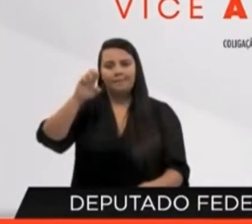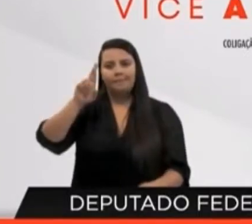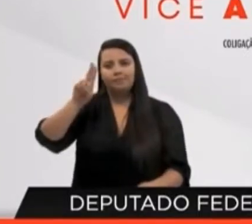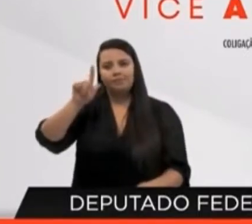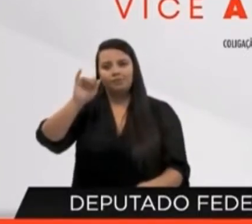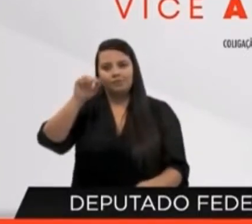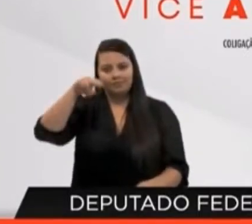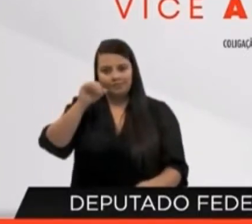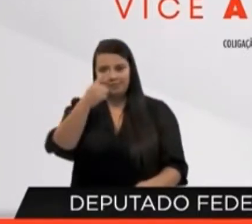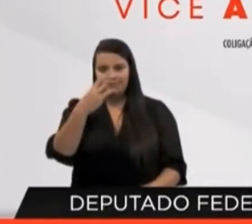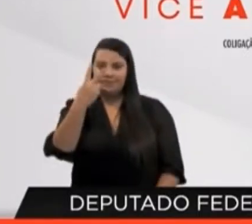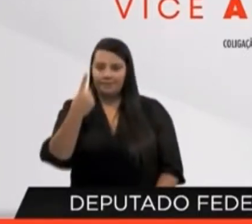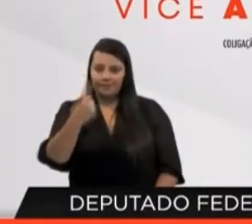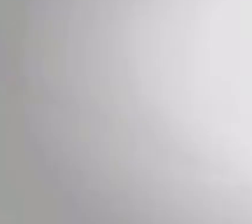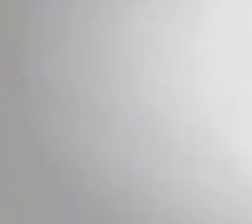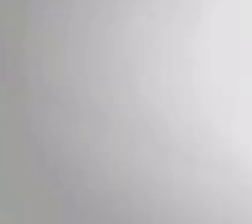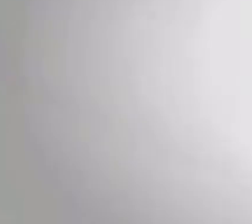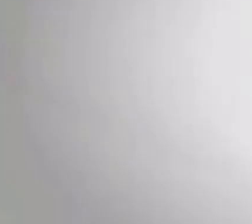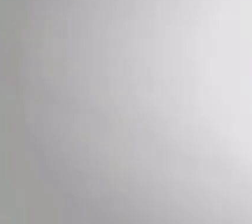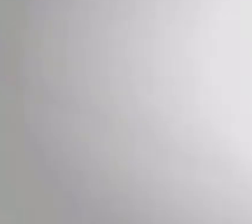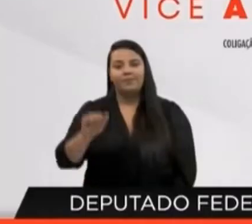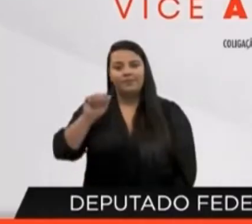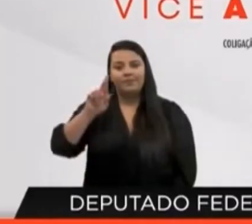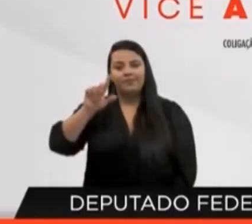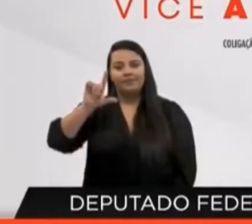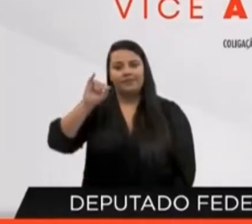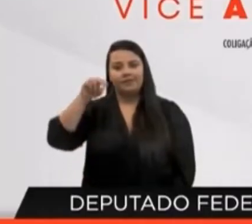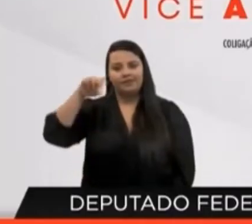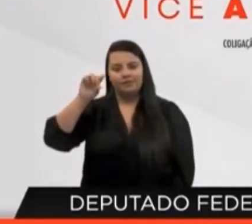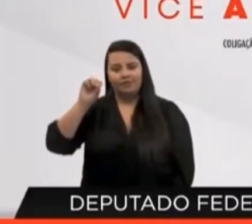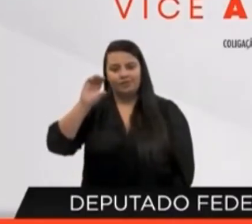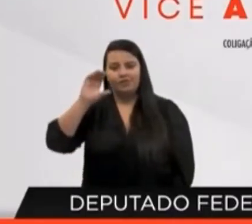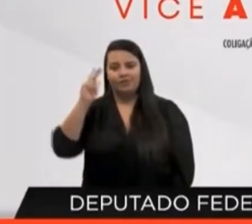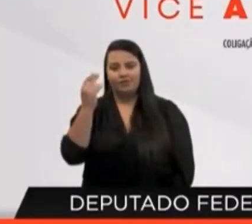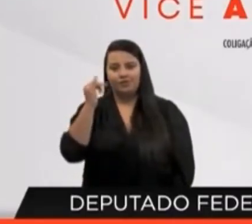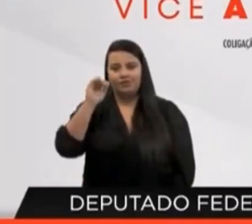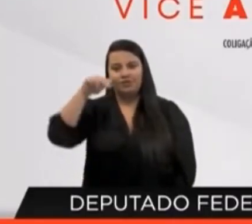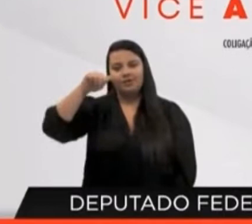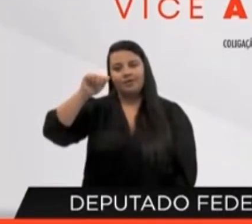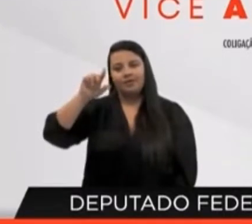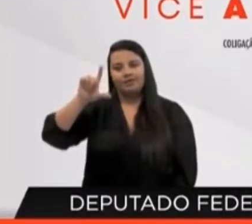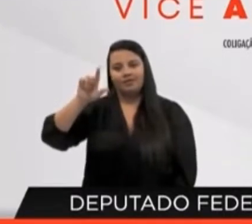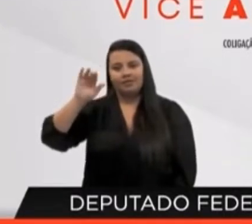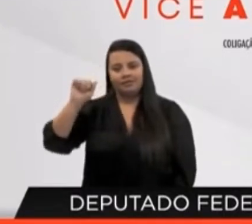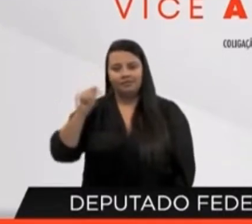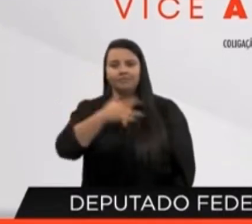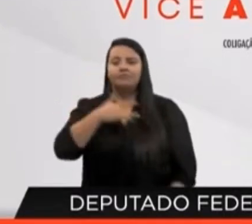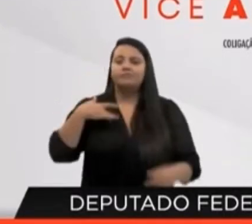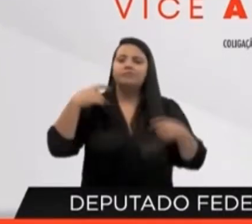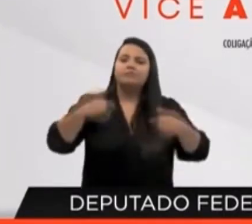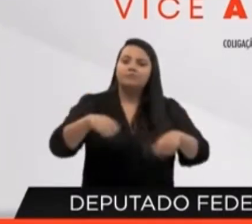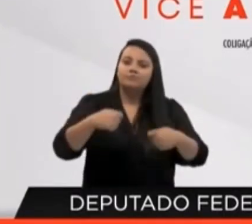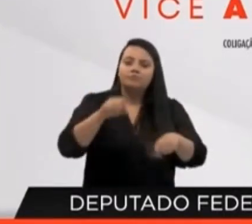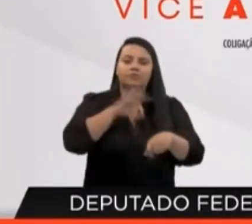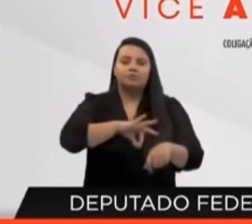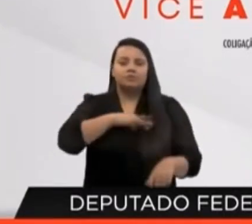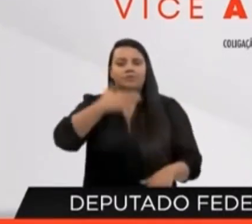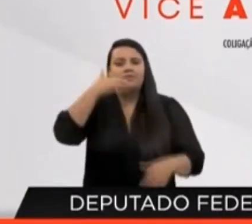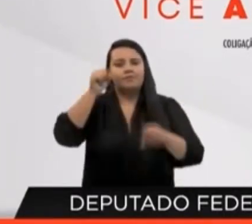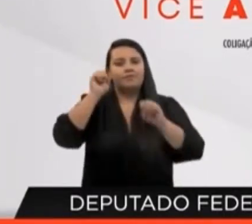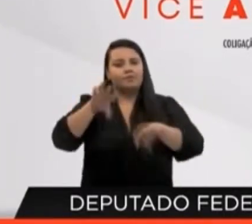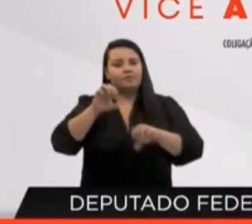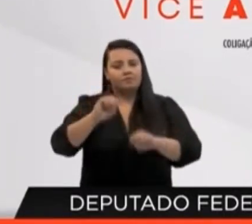nós. Ana Perugini 1321. Meu nome é Lindo Quinalha, sou médico e a saúde depende de emprego, melhores salários